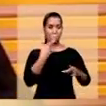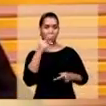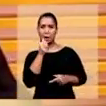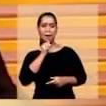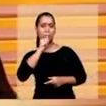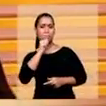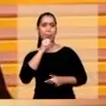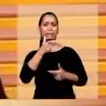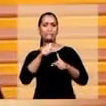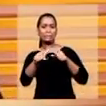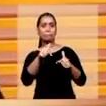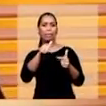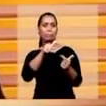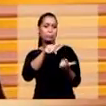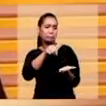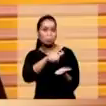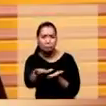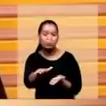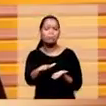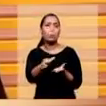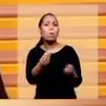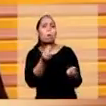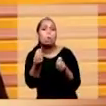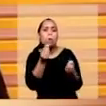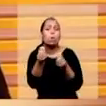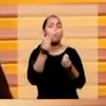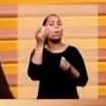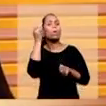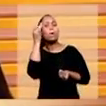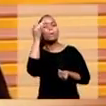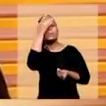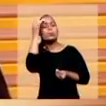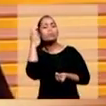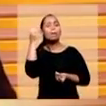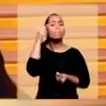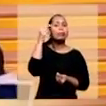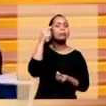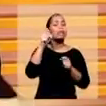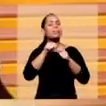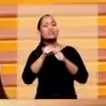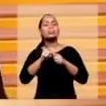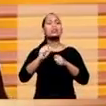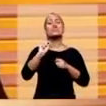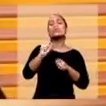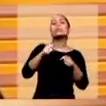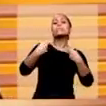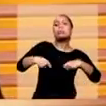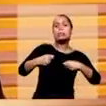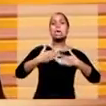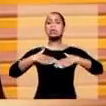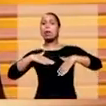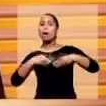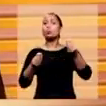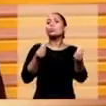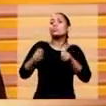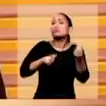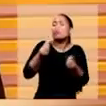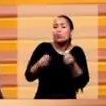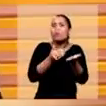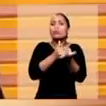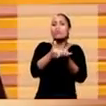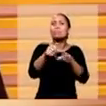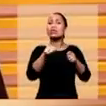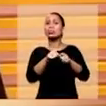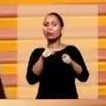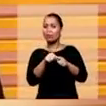como é que ele deve agir? Assim, tem algum percurso lógico que a pessoa tem que fazer de ficar calmo? Como ele começa